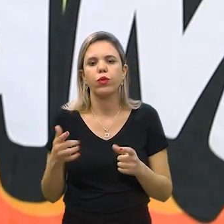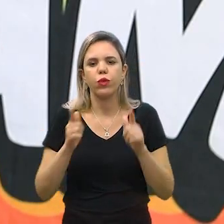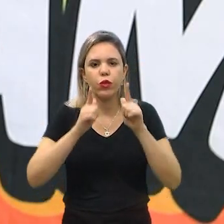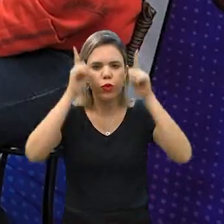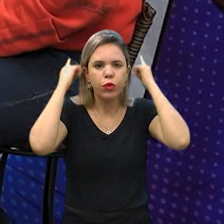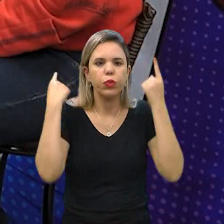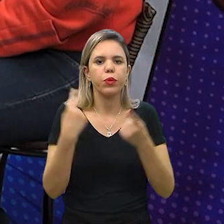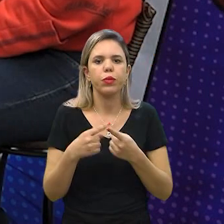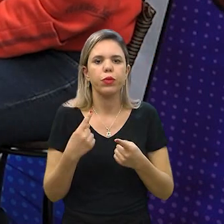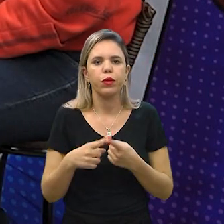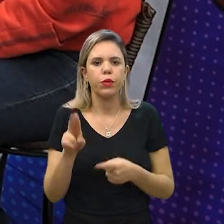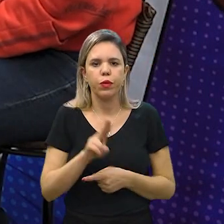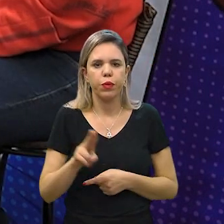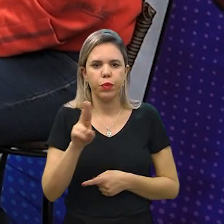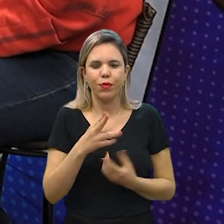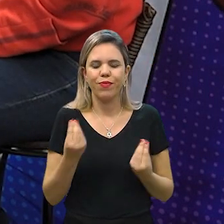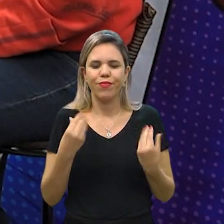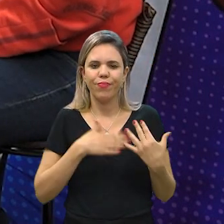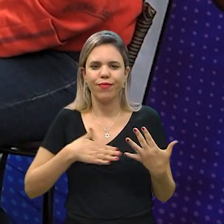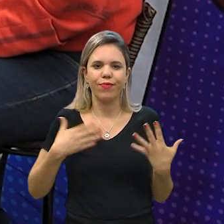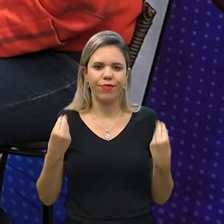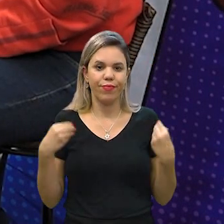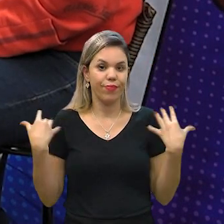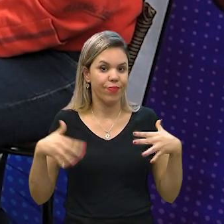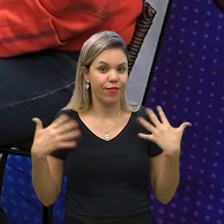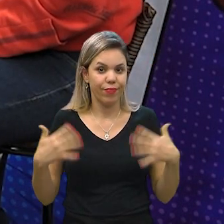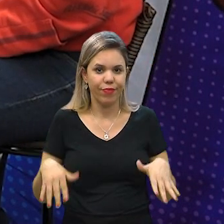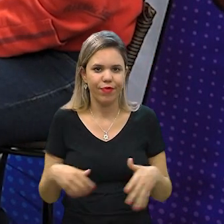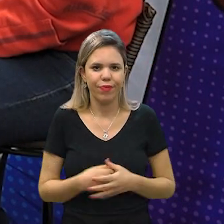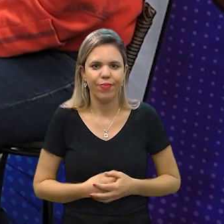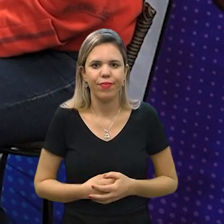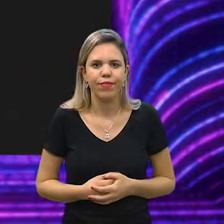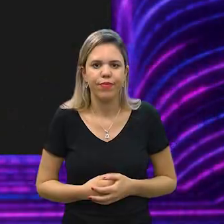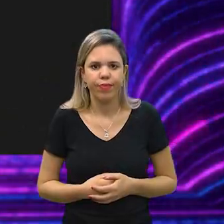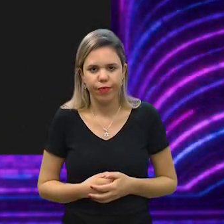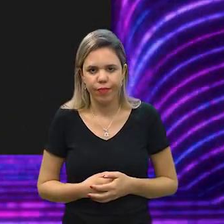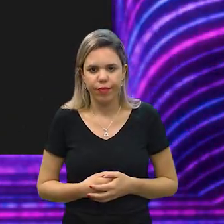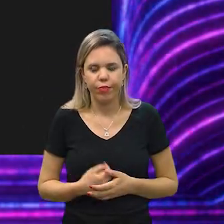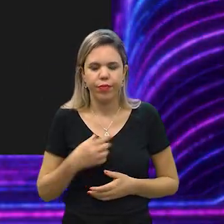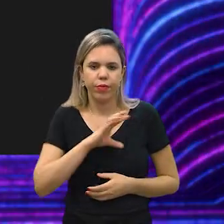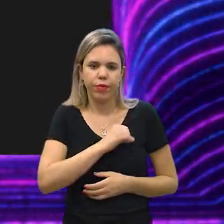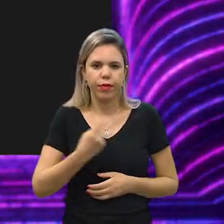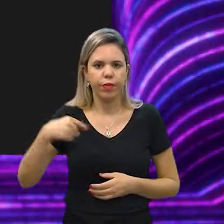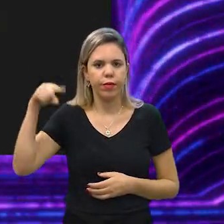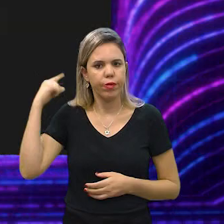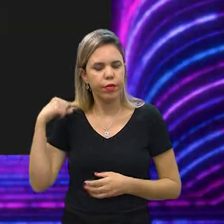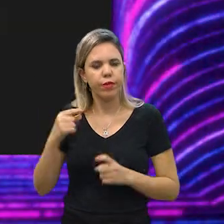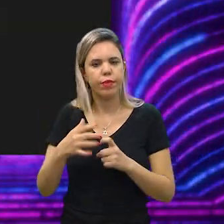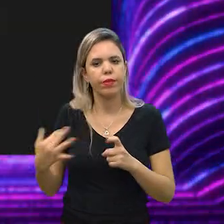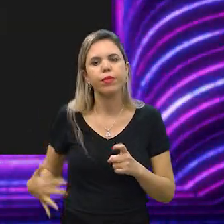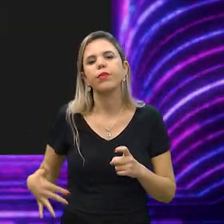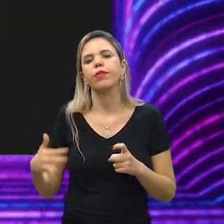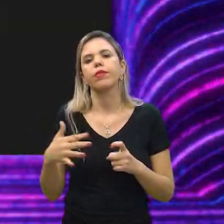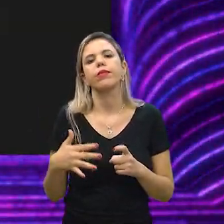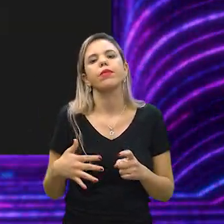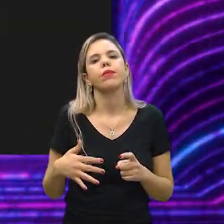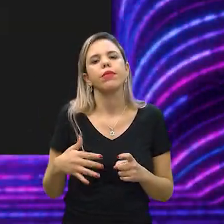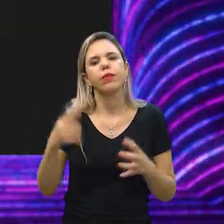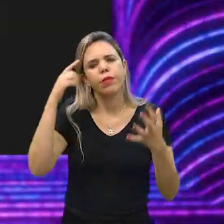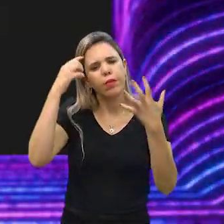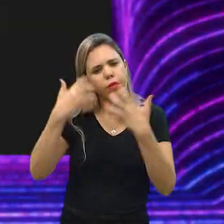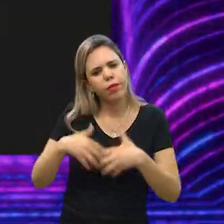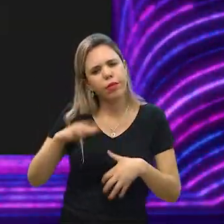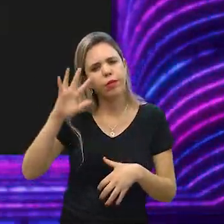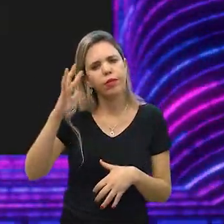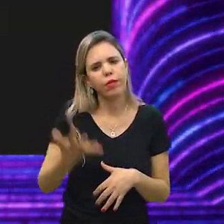grega? E por que, então, usá-los? Eu gosto muito, muito mesmo. Então, eu amava esse mito do Eros e da Psique,